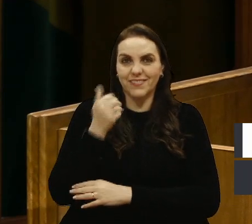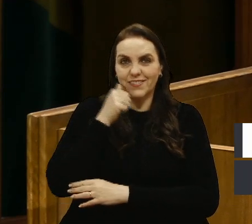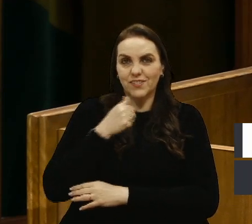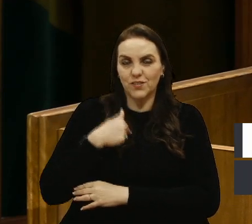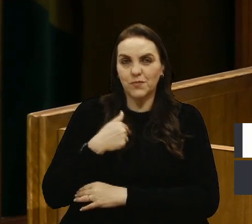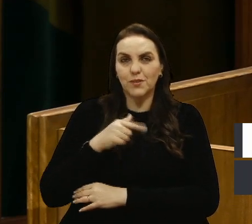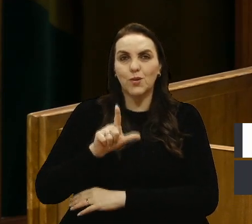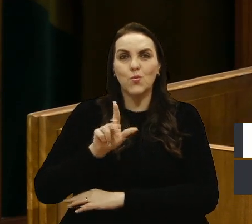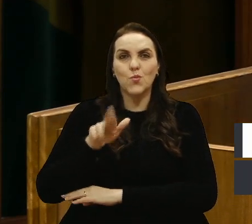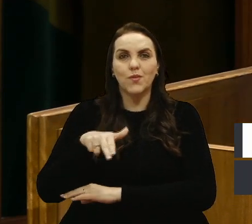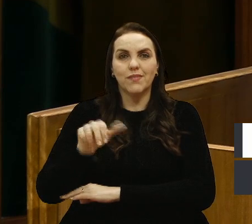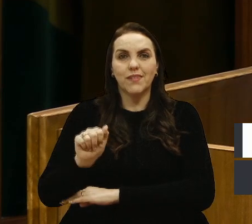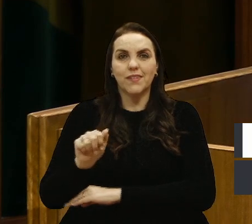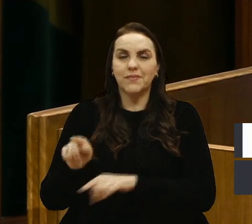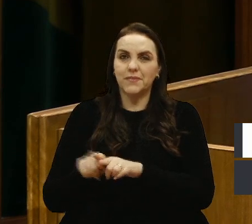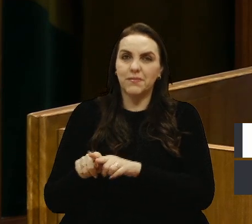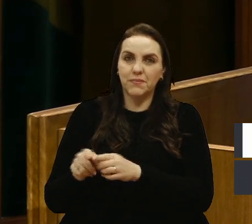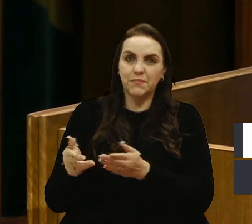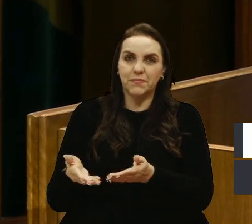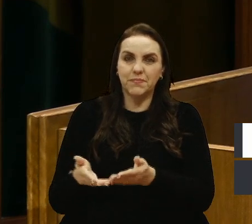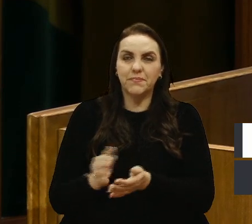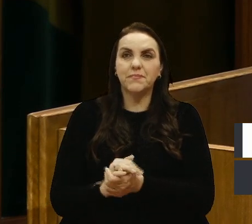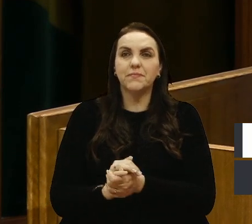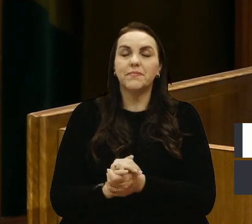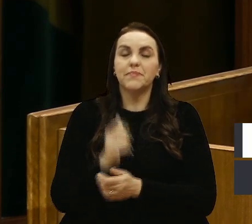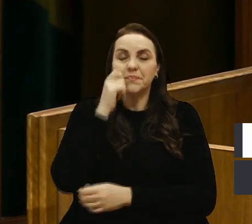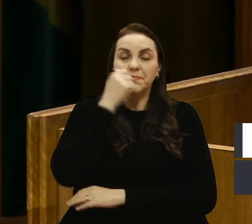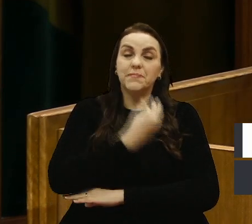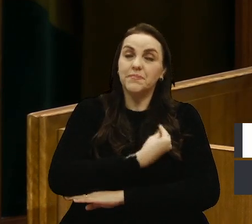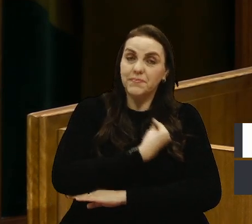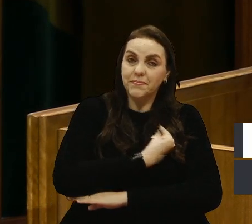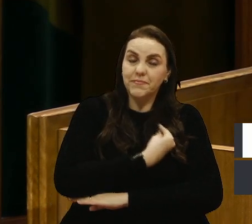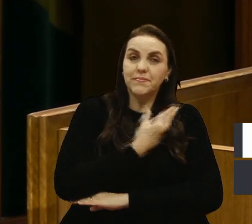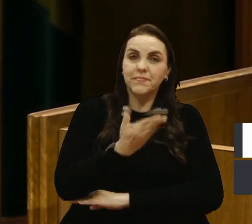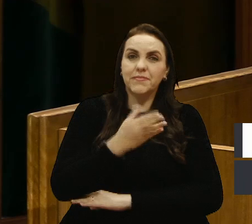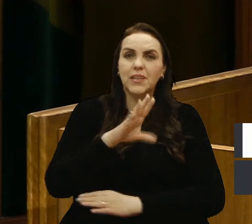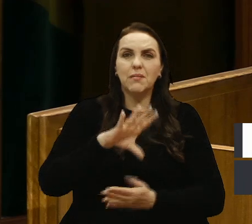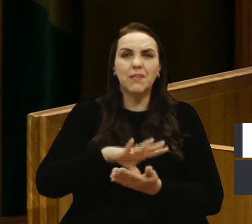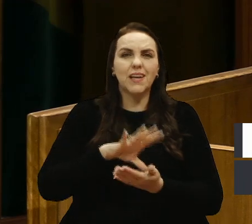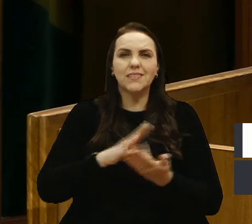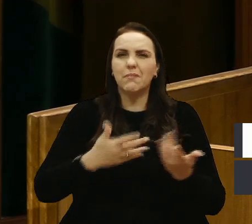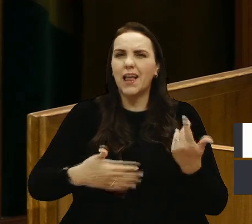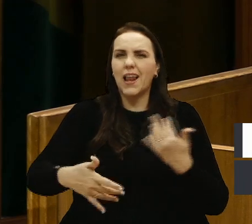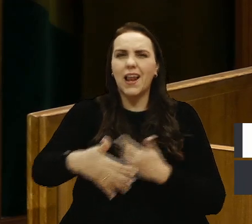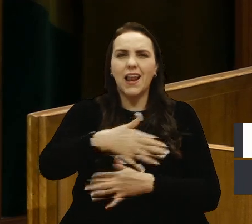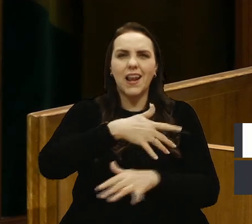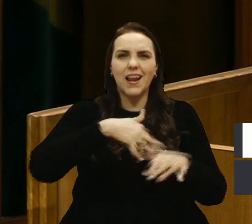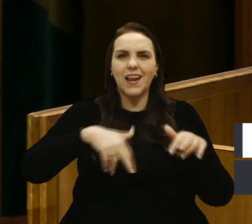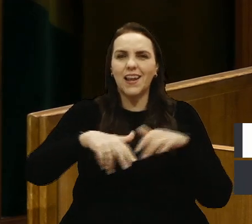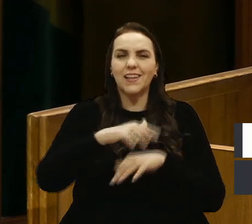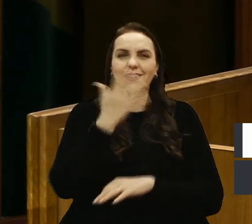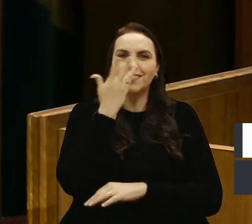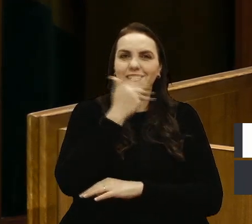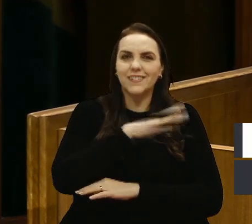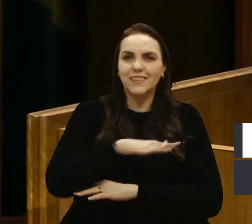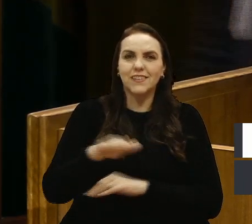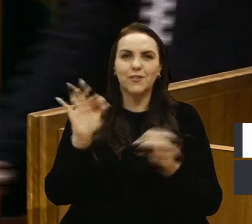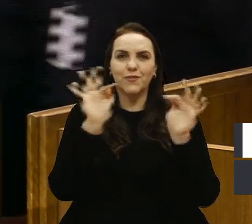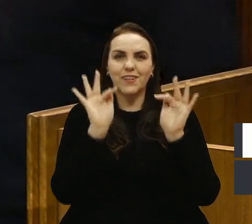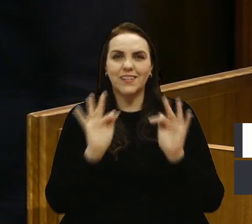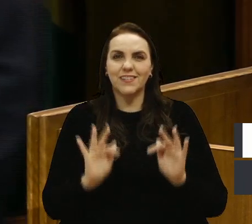Luna, e lá estávamos presentes naquela praça, repleto de crianças, felizes, brincando.